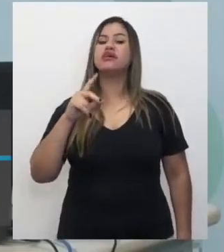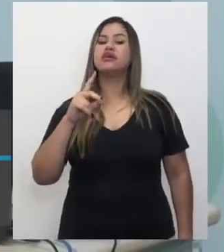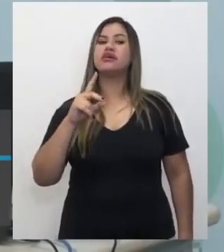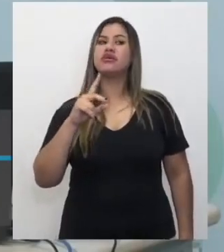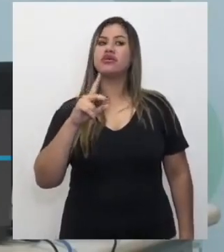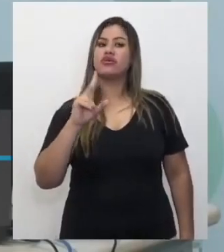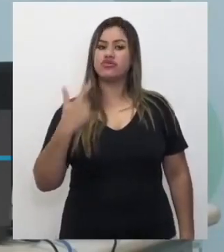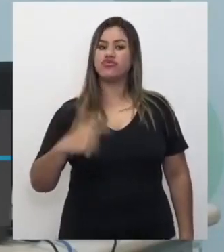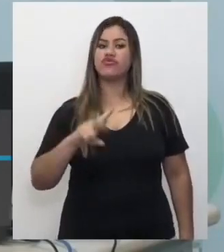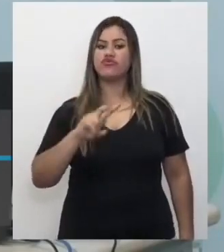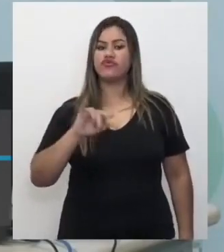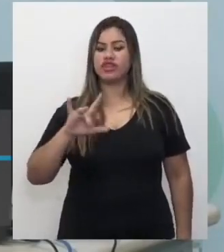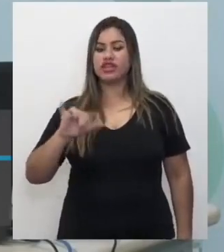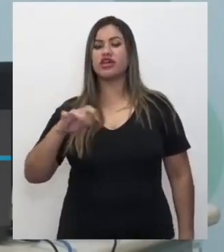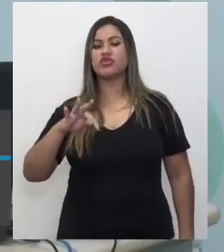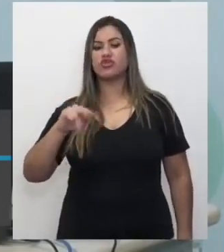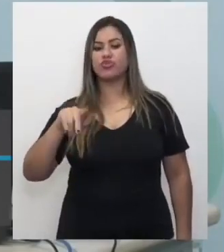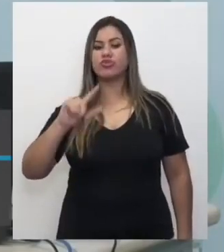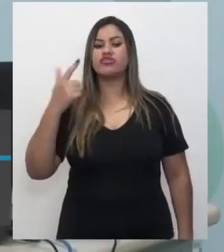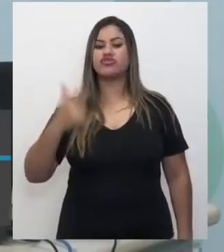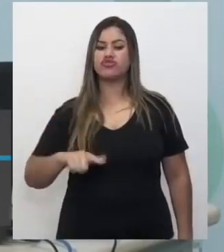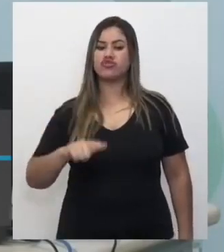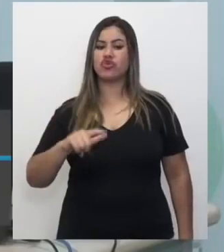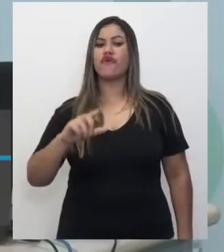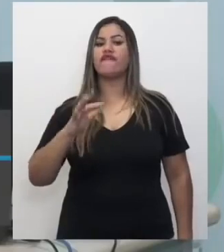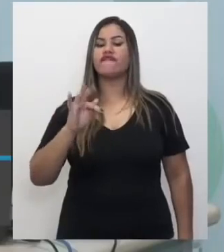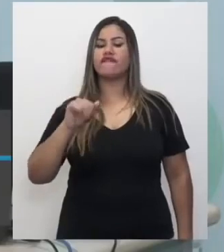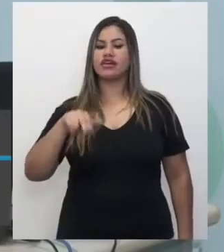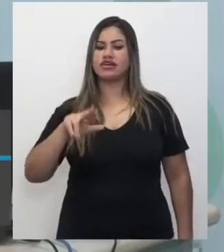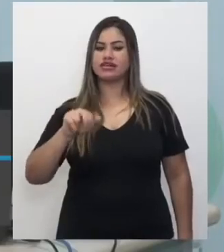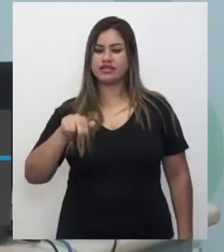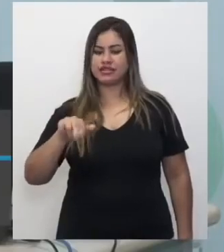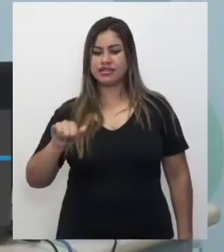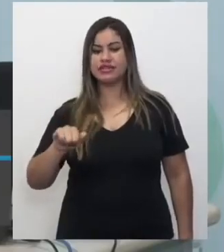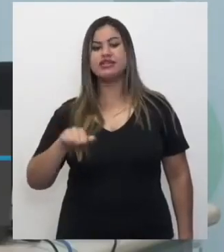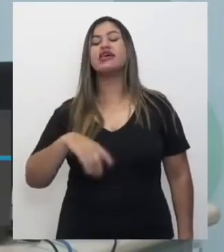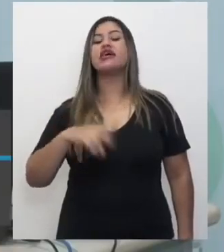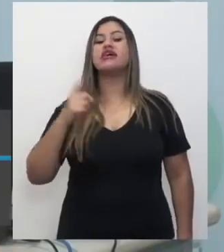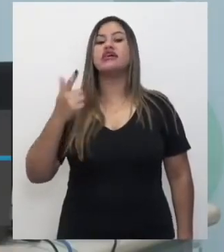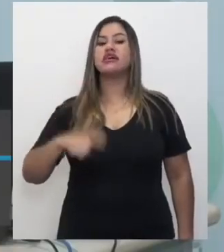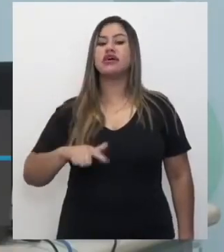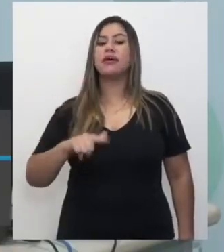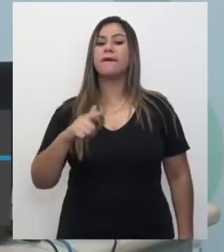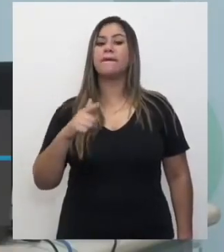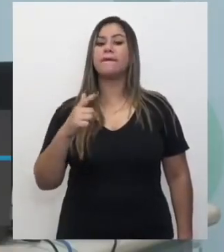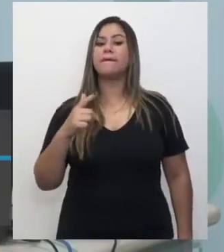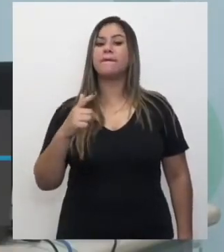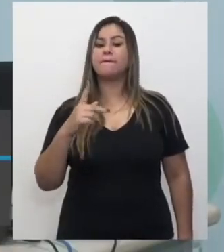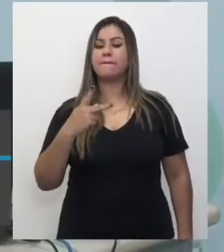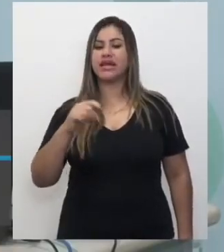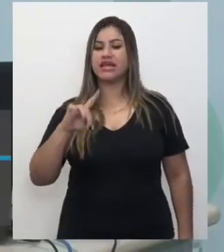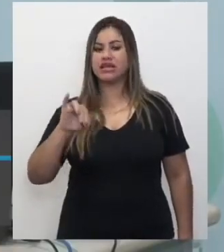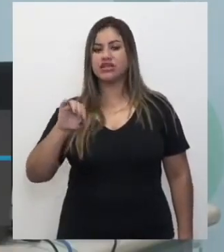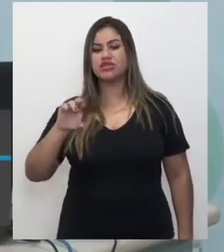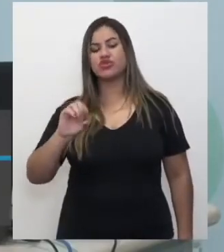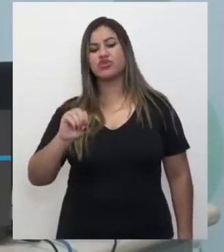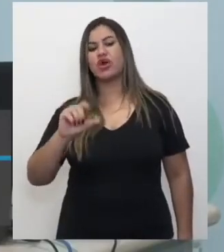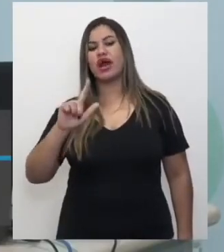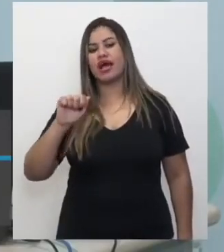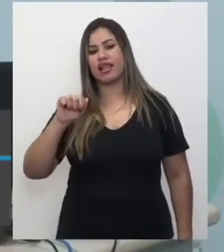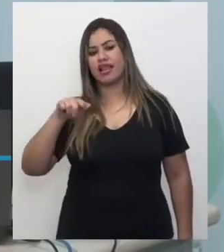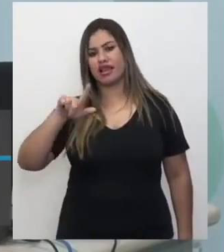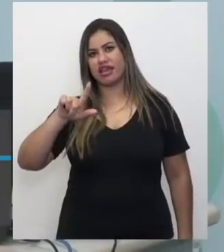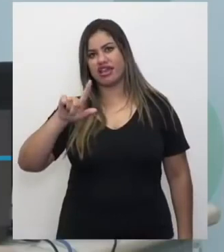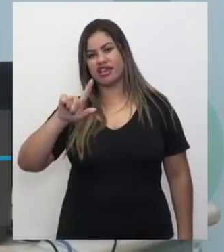Vila Tupi, da escola Fani, da PEI Clarinda Machado de Souza, da escola Pedro Alexandrino e da escola